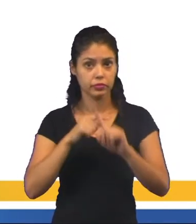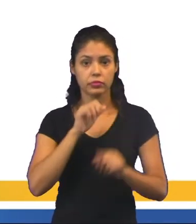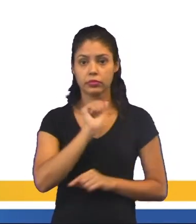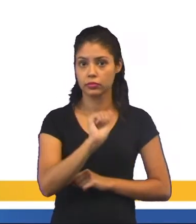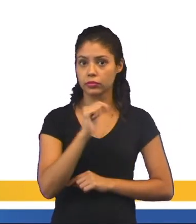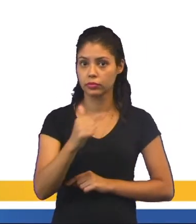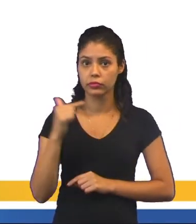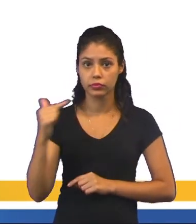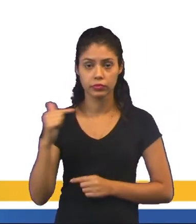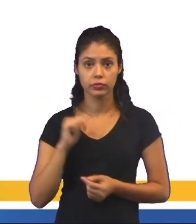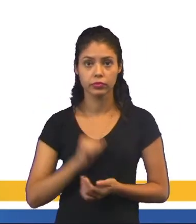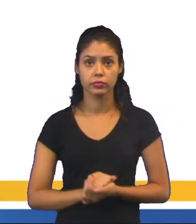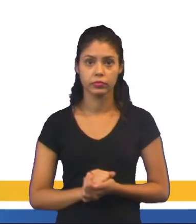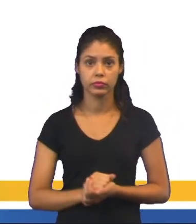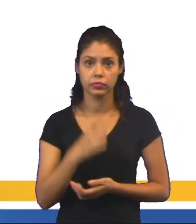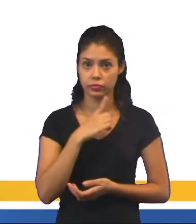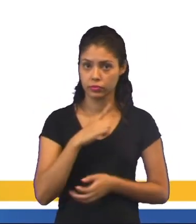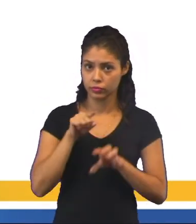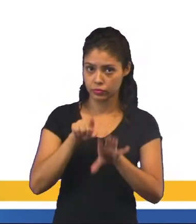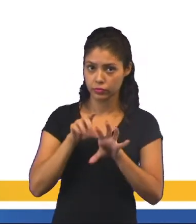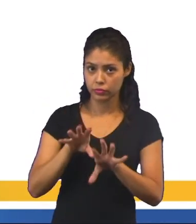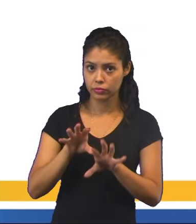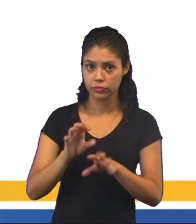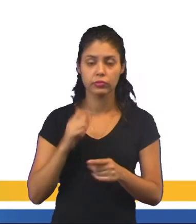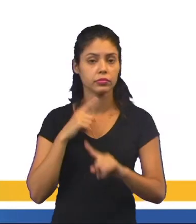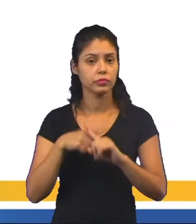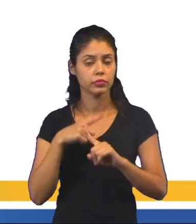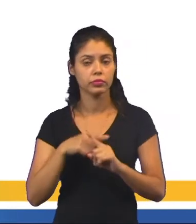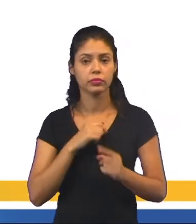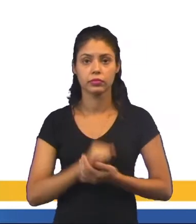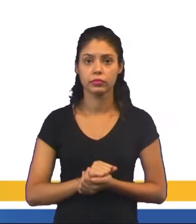o A22. Então, está aqui a multiplicação.